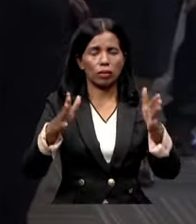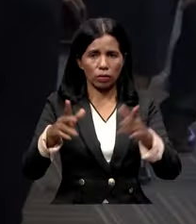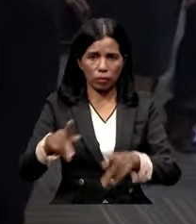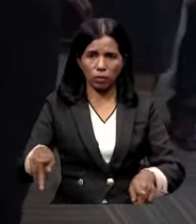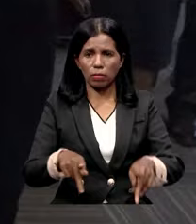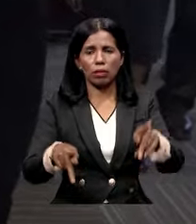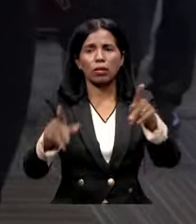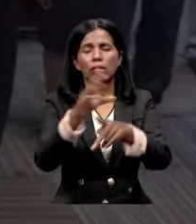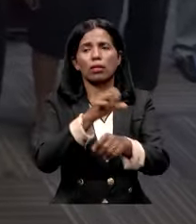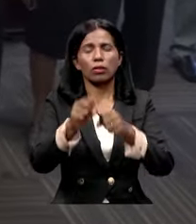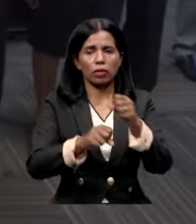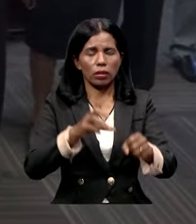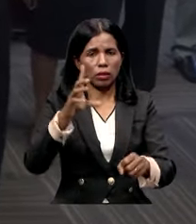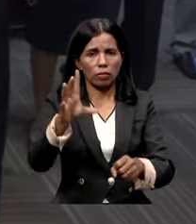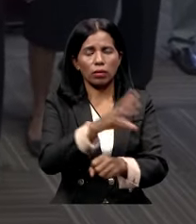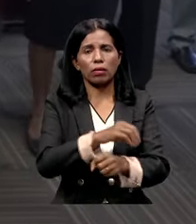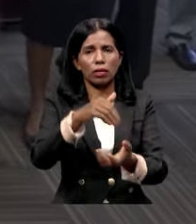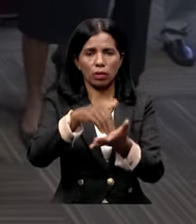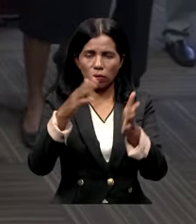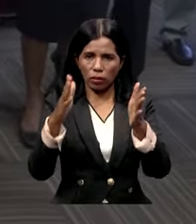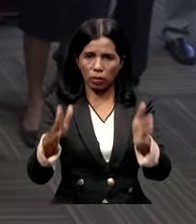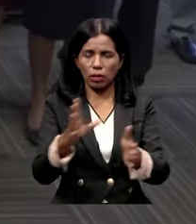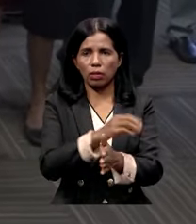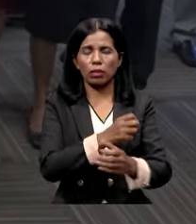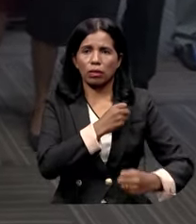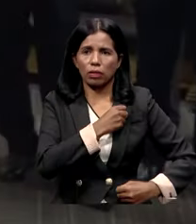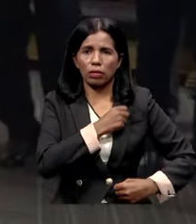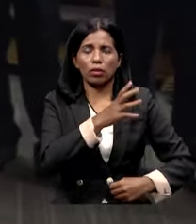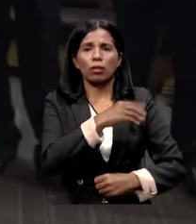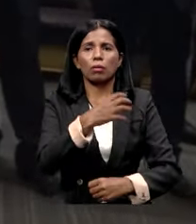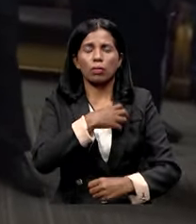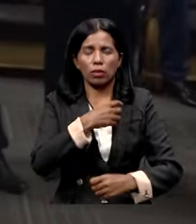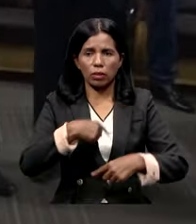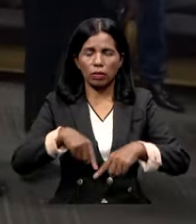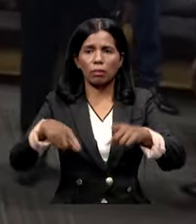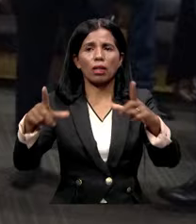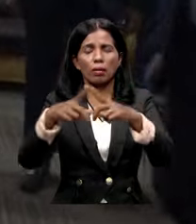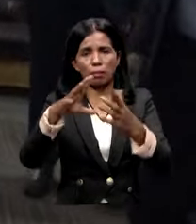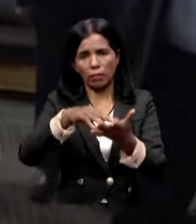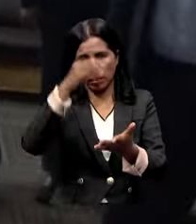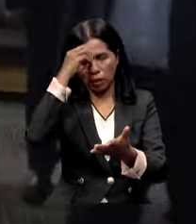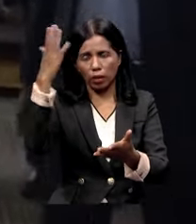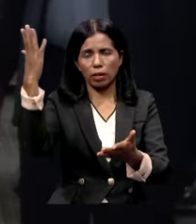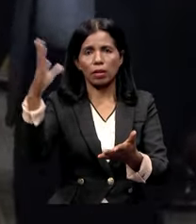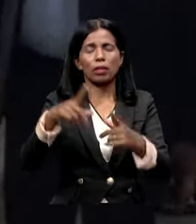público, sociedade civil, estudante, militar, no polícia ba tuir formação e a Japão li husi